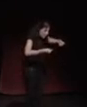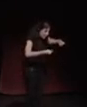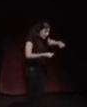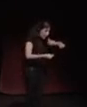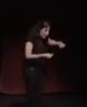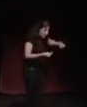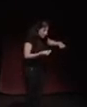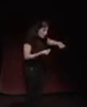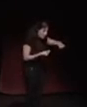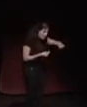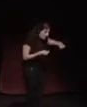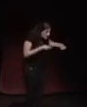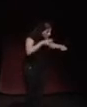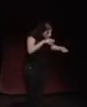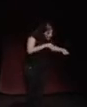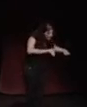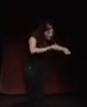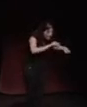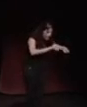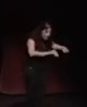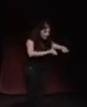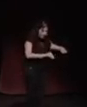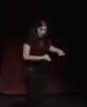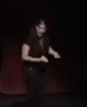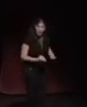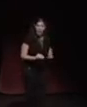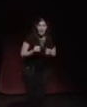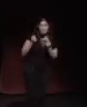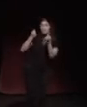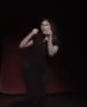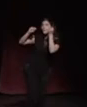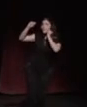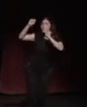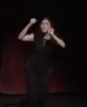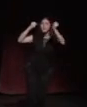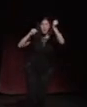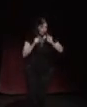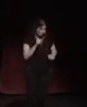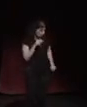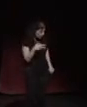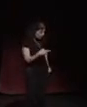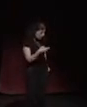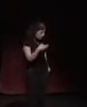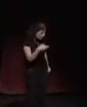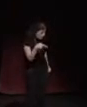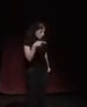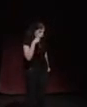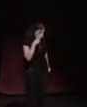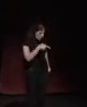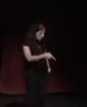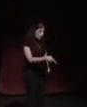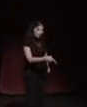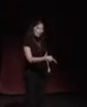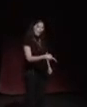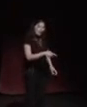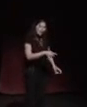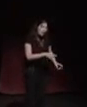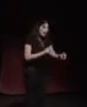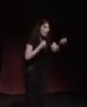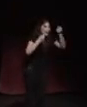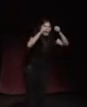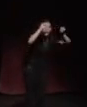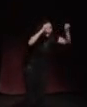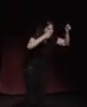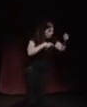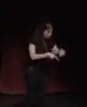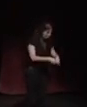se sacudir e os pais começam a observar que em determinada página o seu bebê faz alguns gritos e em outras não. Mas como que pode acontecer isso? Ele